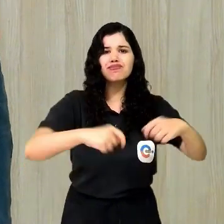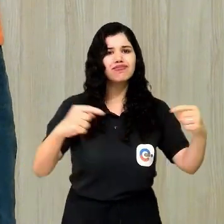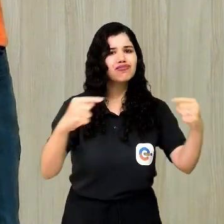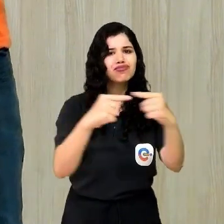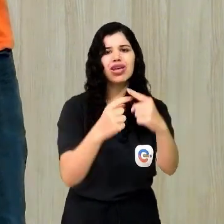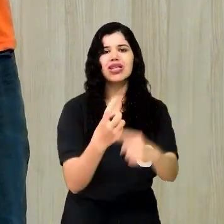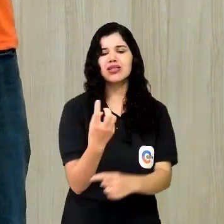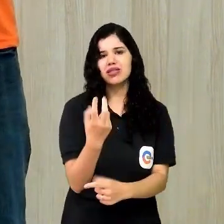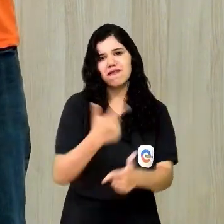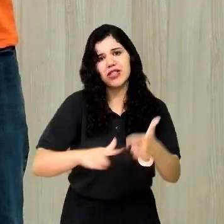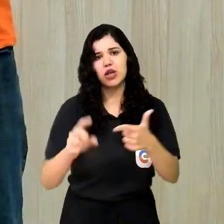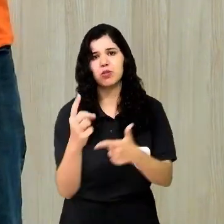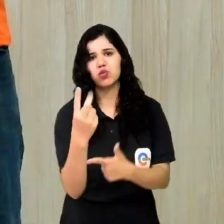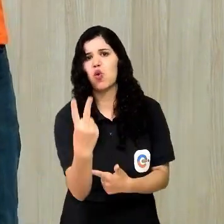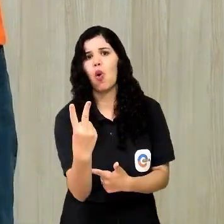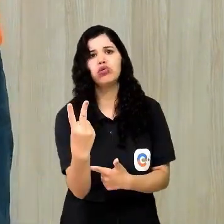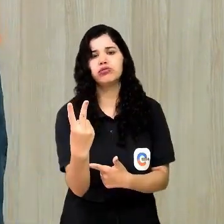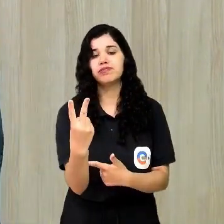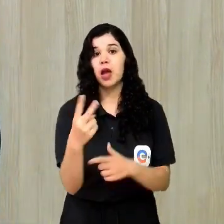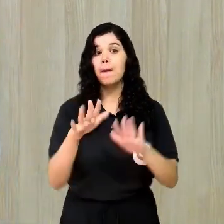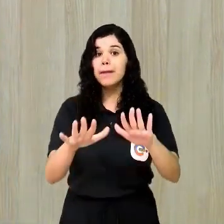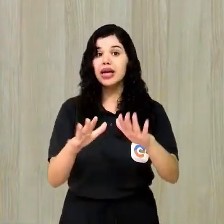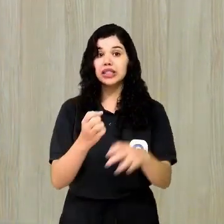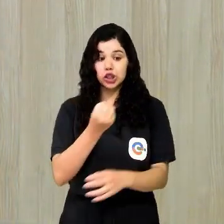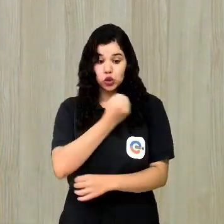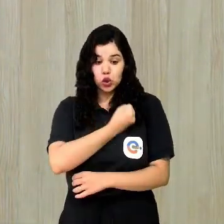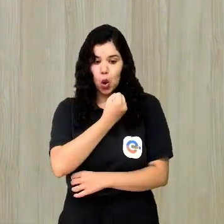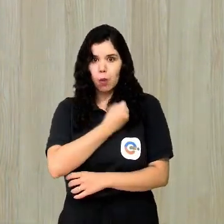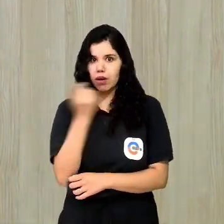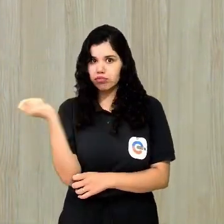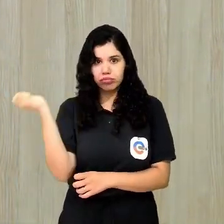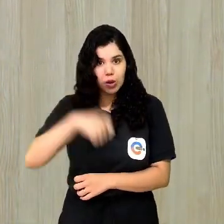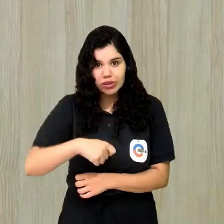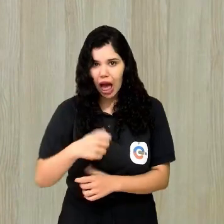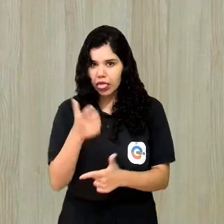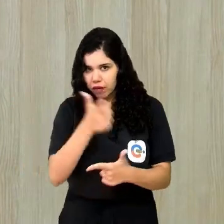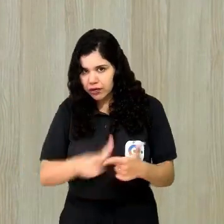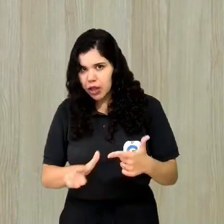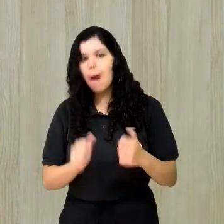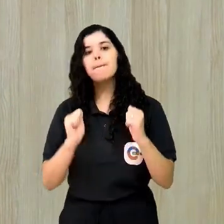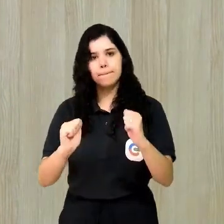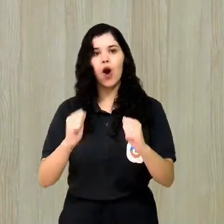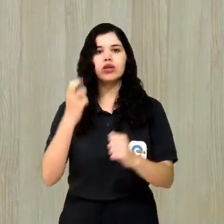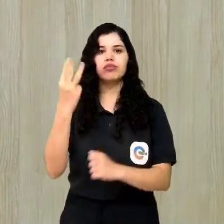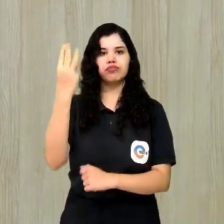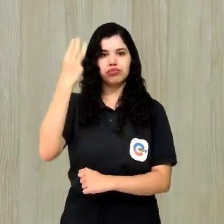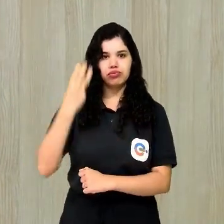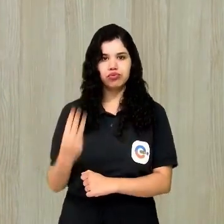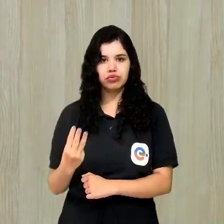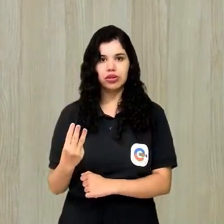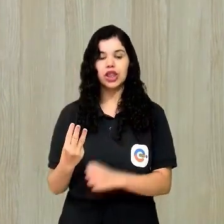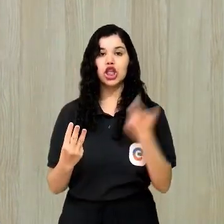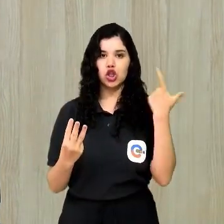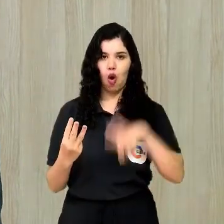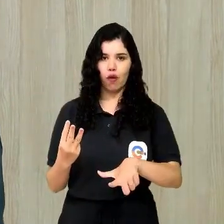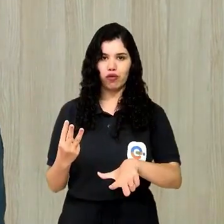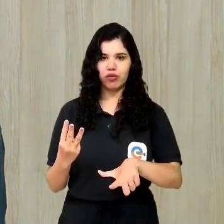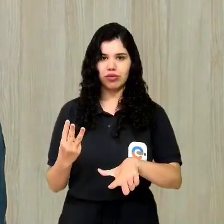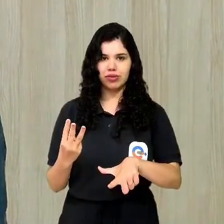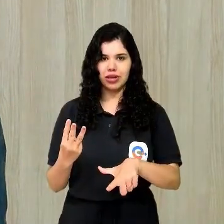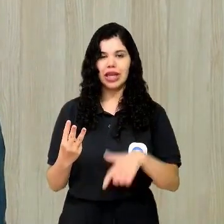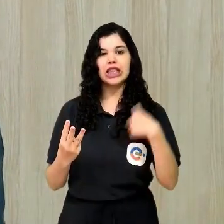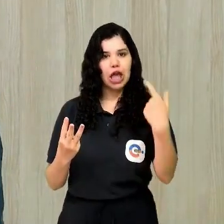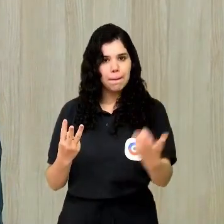O 3, o número, quando a gente não pode dividir por um dos fatores primos, a gente desce ele e deixa para fatorar